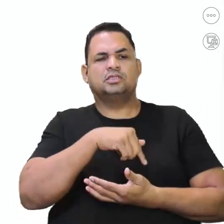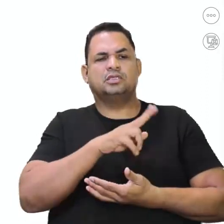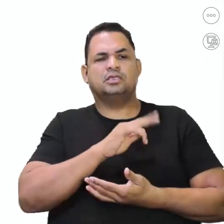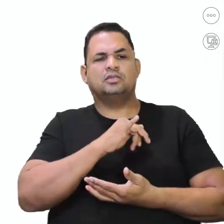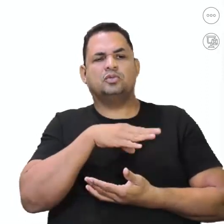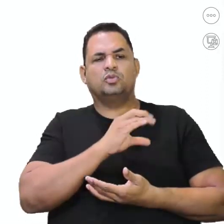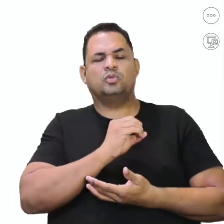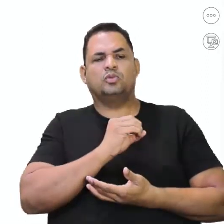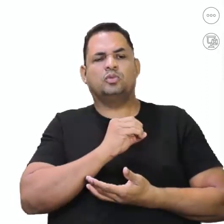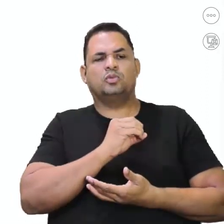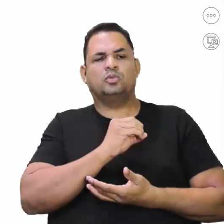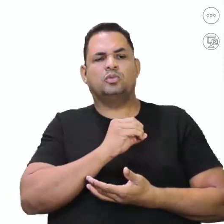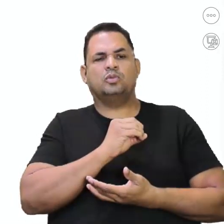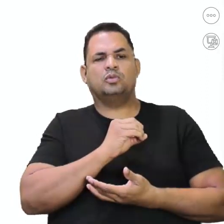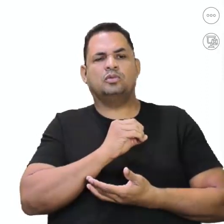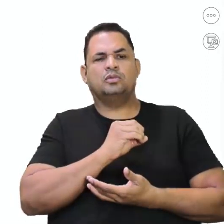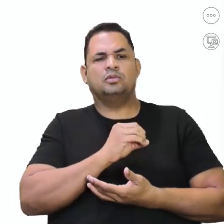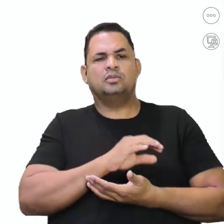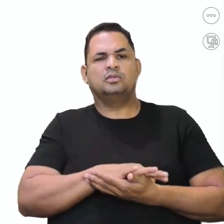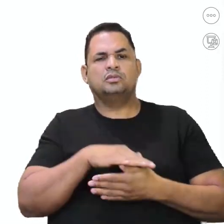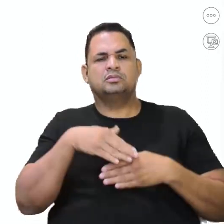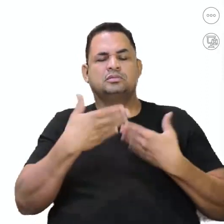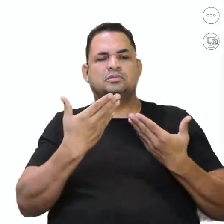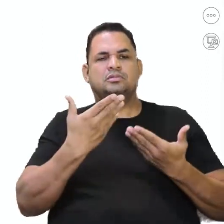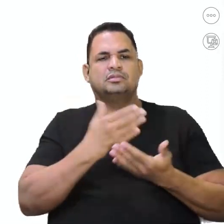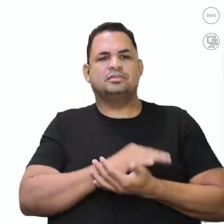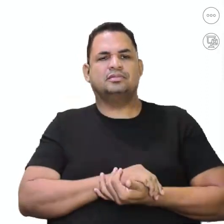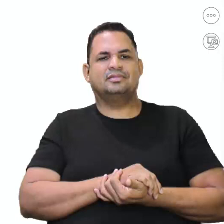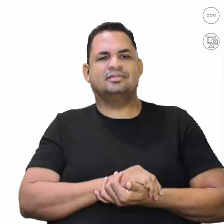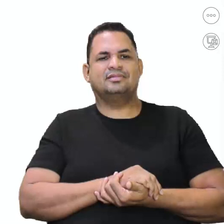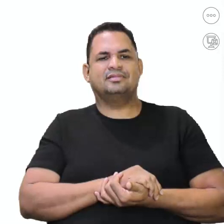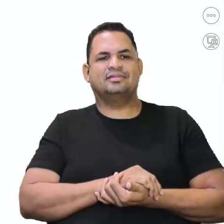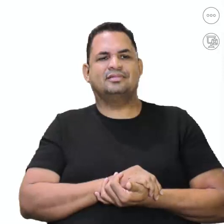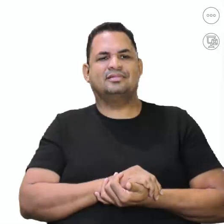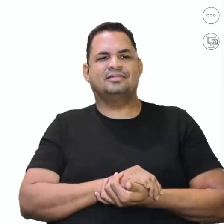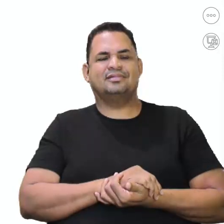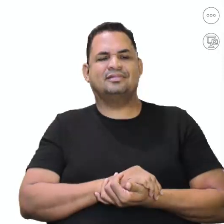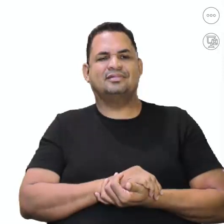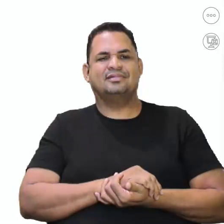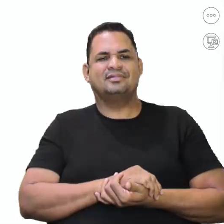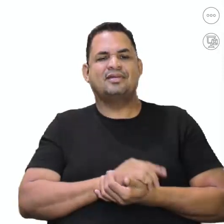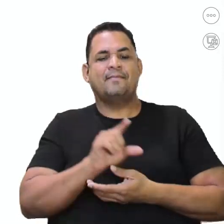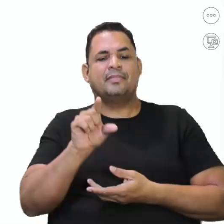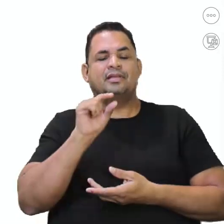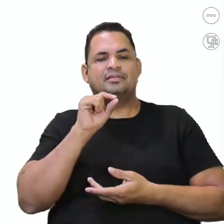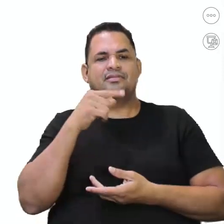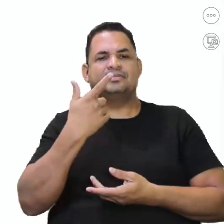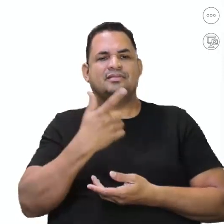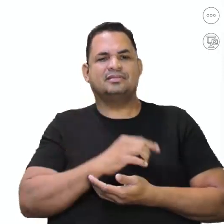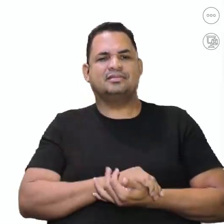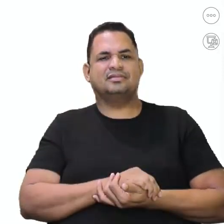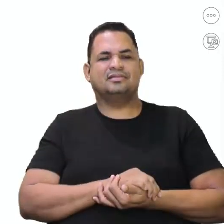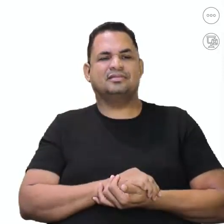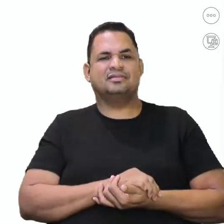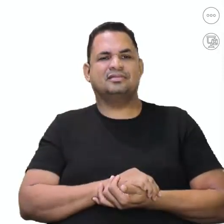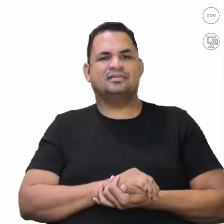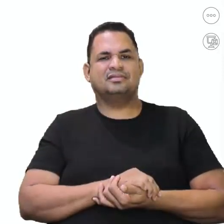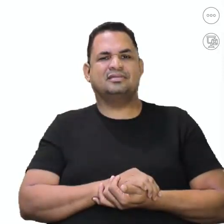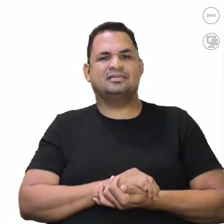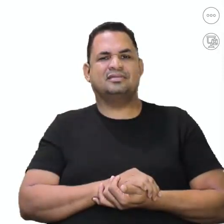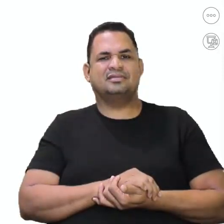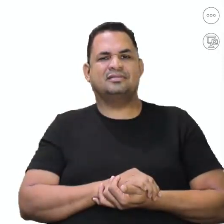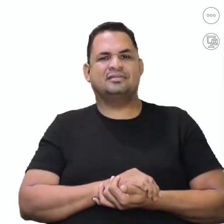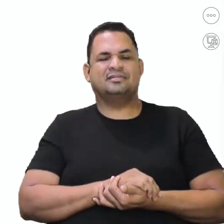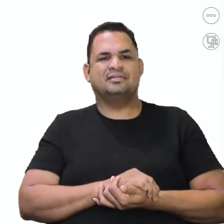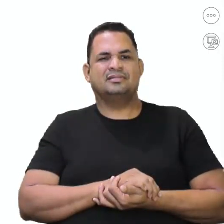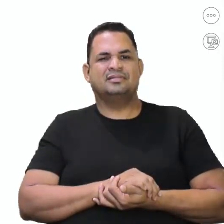nome... Gente, é terrível quando a pessoa sabe. Nickname, apelido, é o apelido. Olha aí. Was